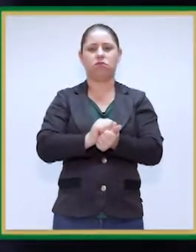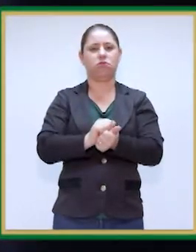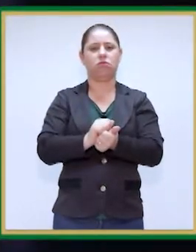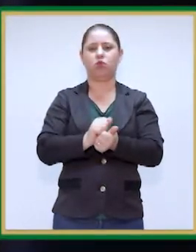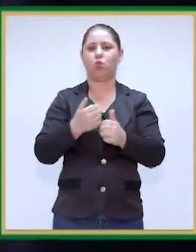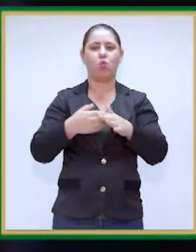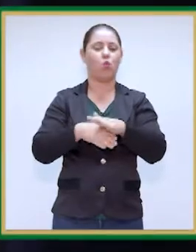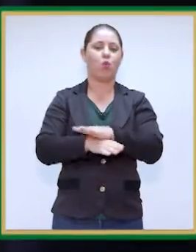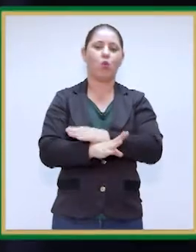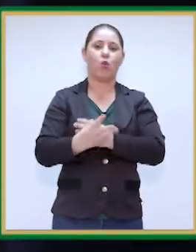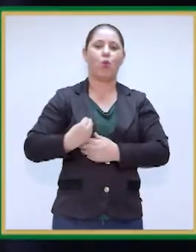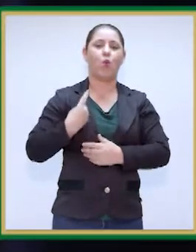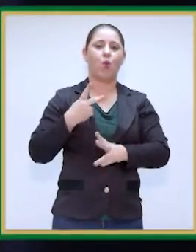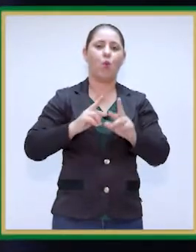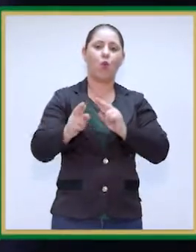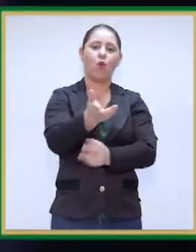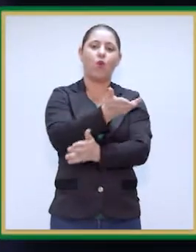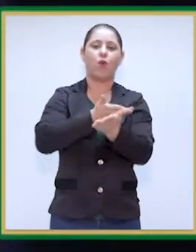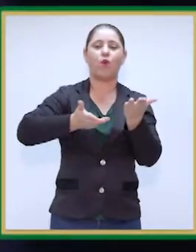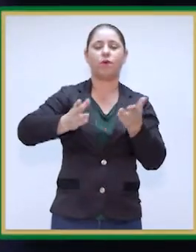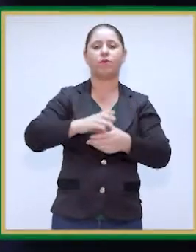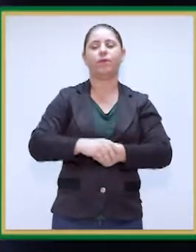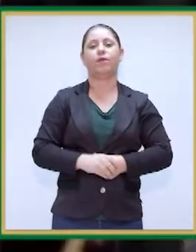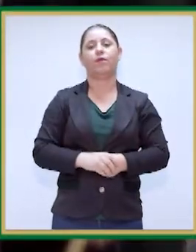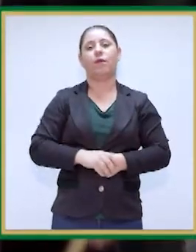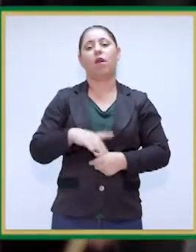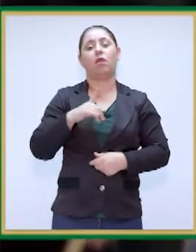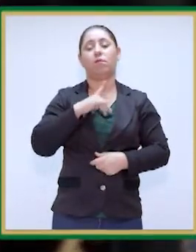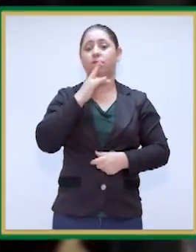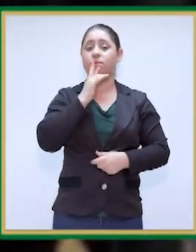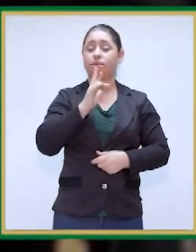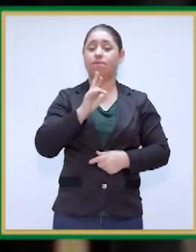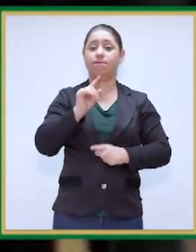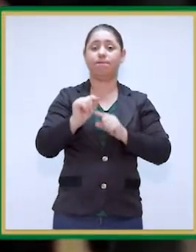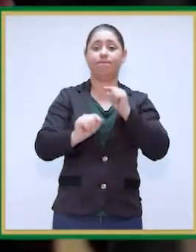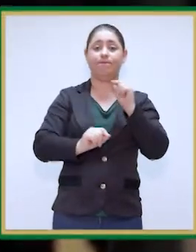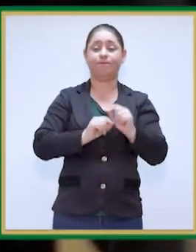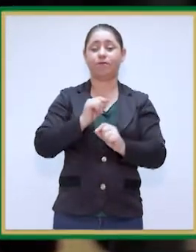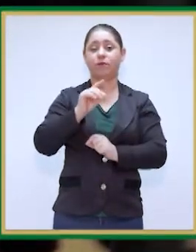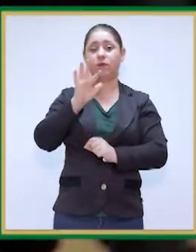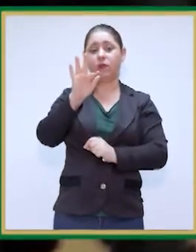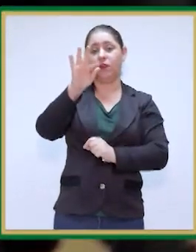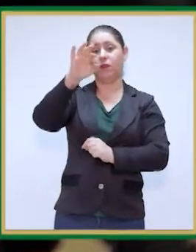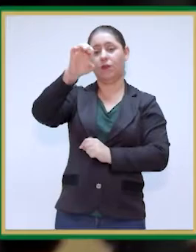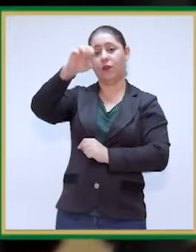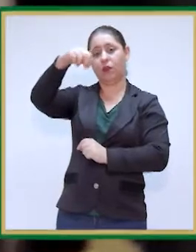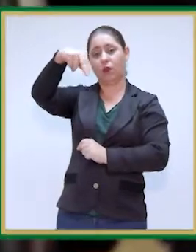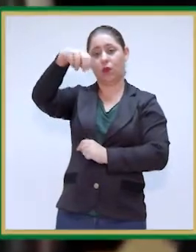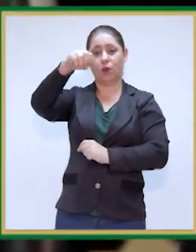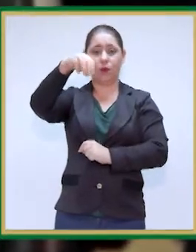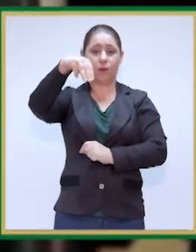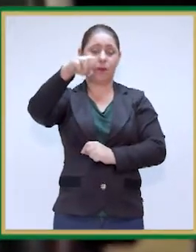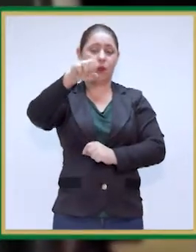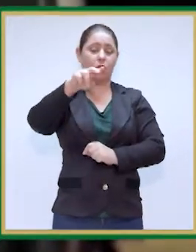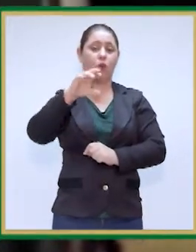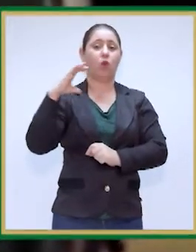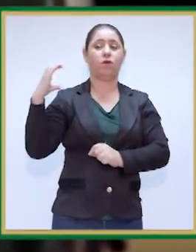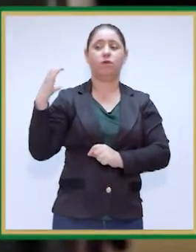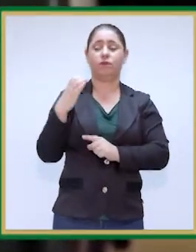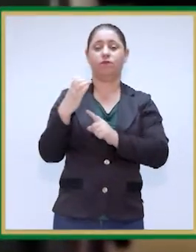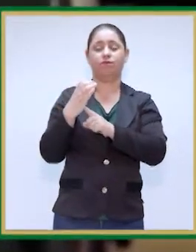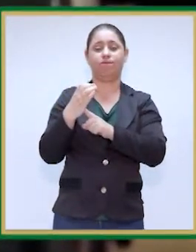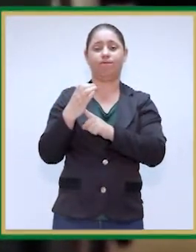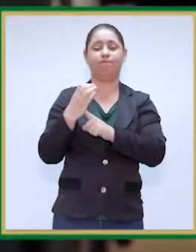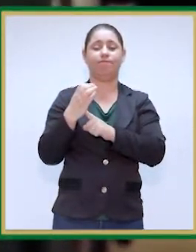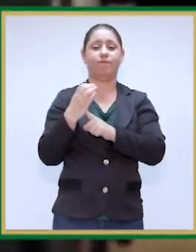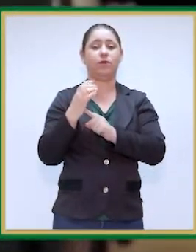regras de convívio social. Então, eu tenho uma resposta para o fenômeno da